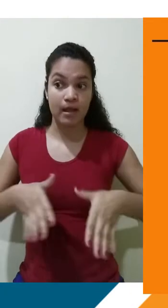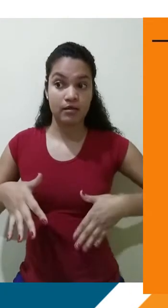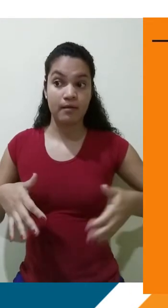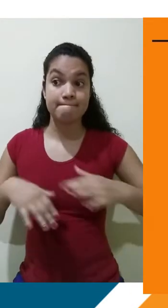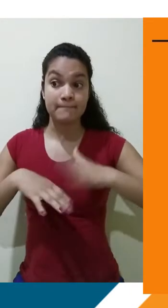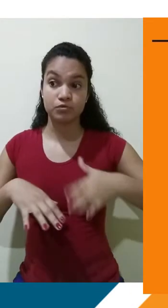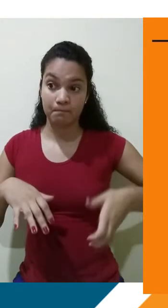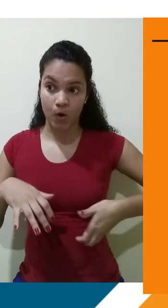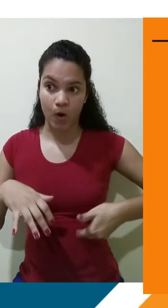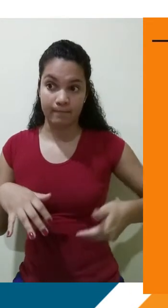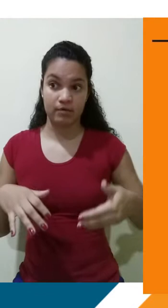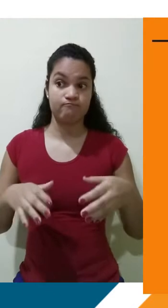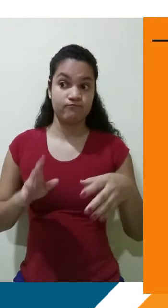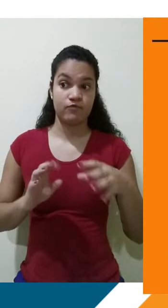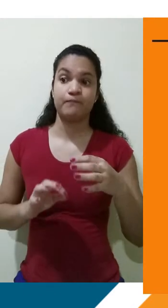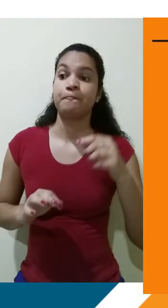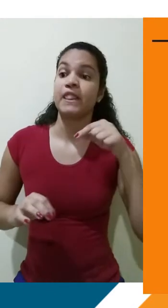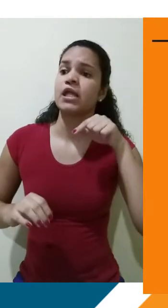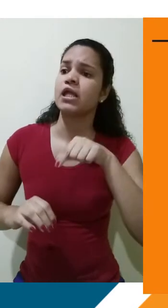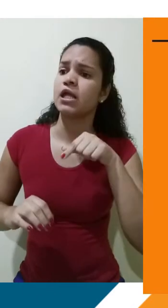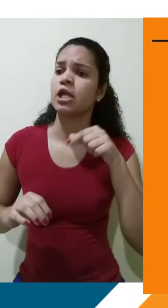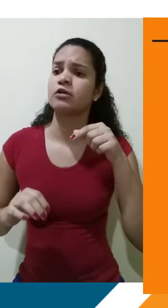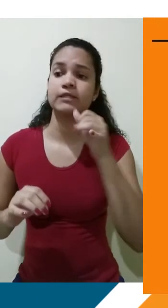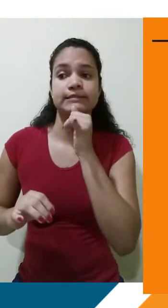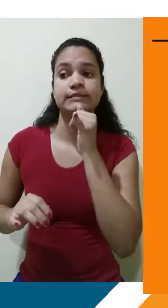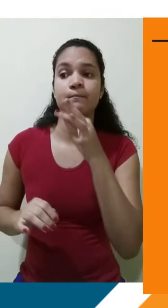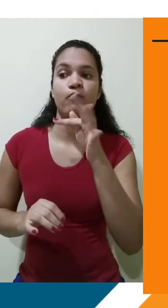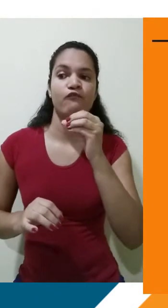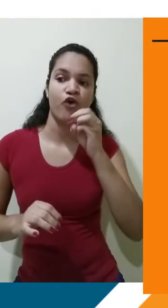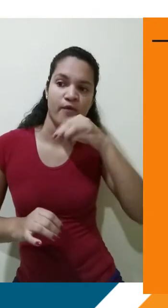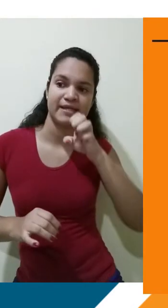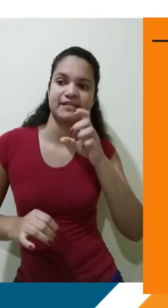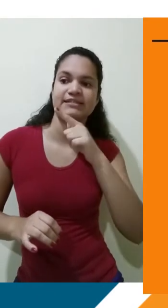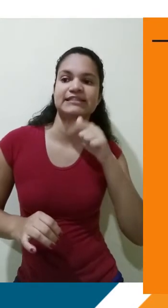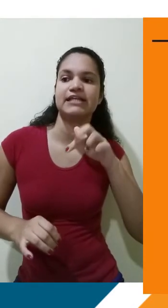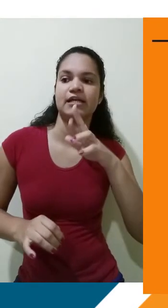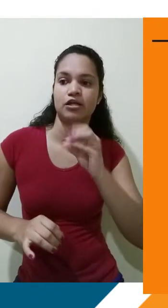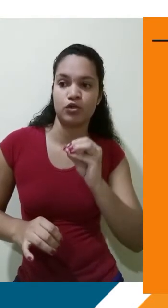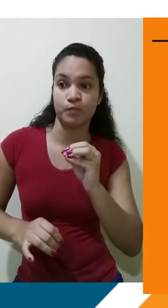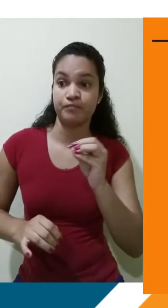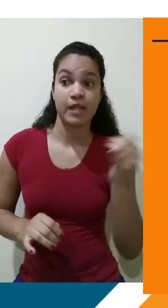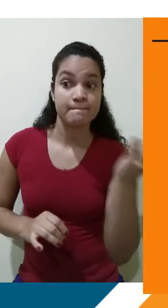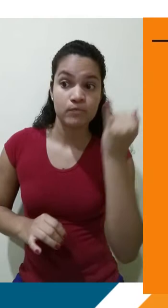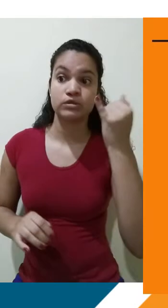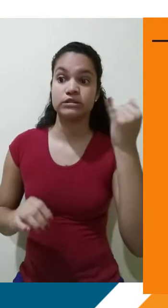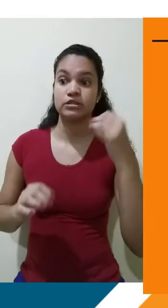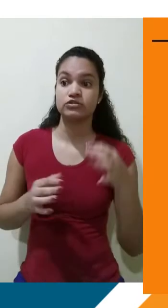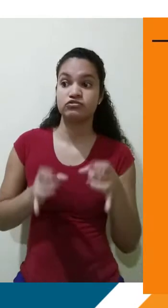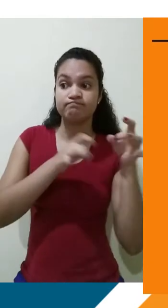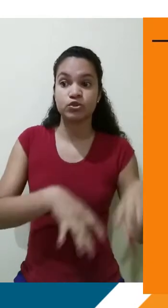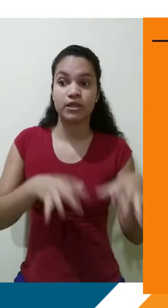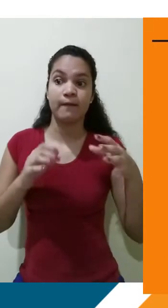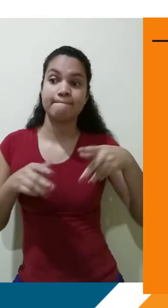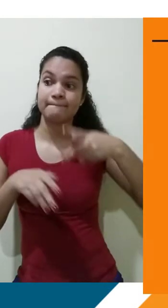Brasil alcançou o número recorde de mais de 13 milhões de pessoas na faixa da pobreza extrema. Essas pessoas, sem o auxílio de políticas públicas, essas pessoas acabam nas